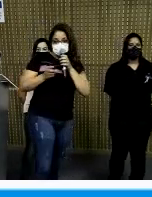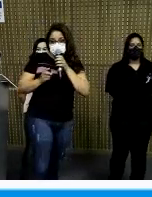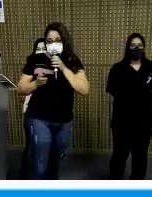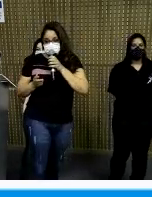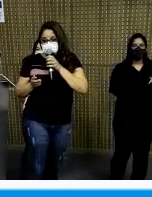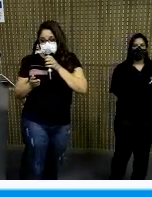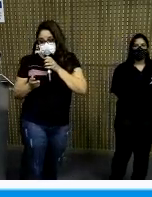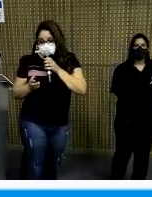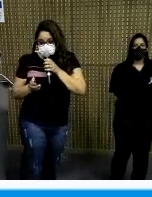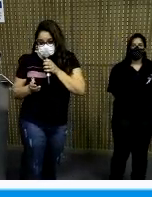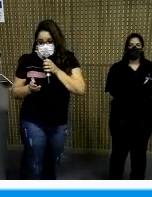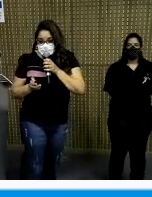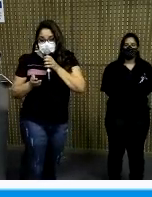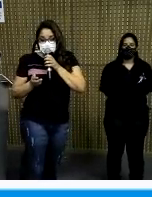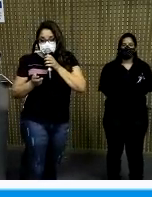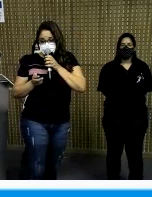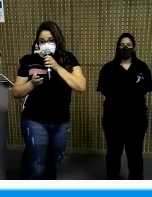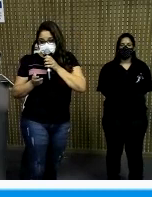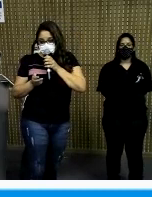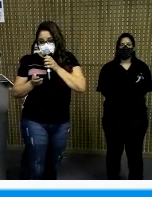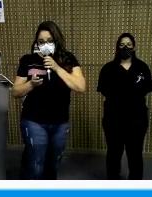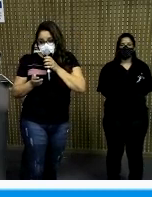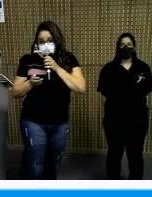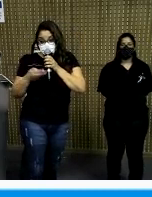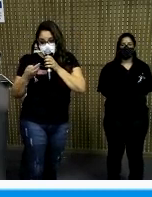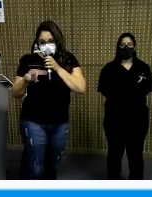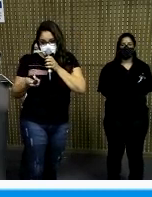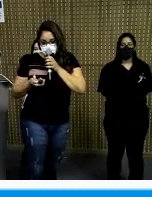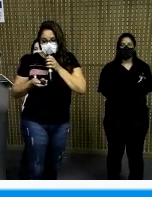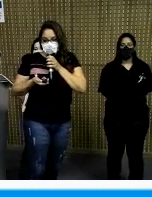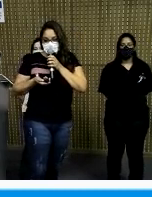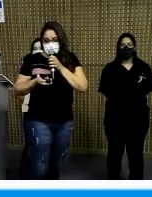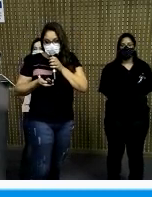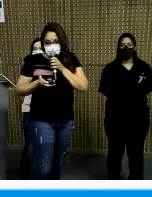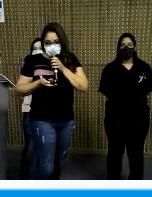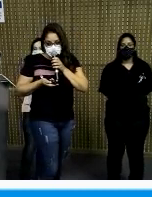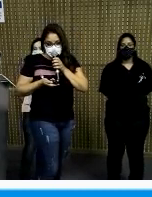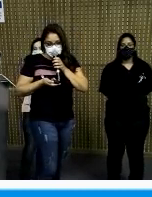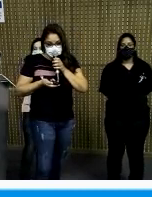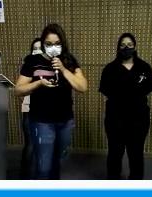vinha por equívoco na nossa lista. Então, o nosso percentual, a nossa média, né,